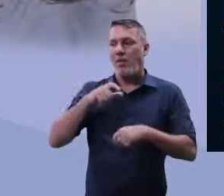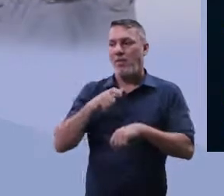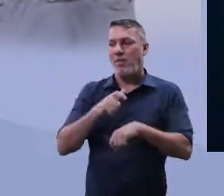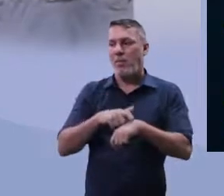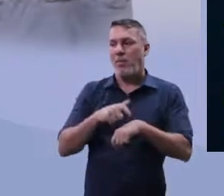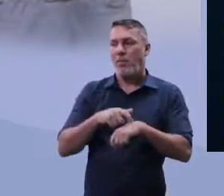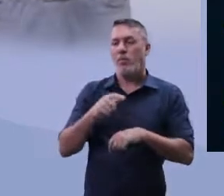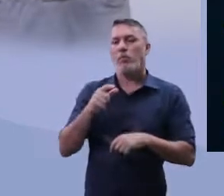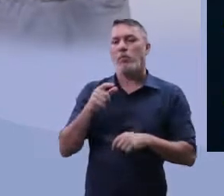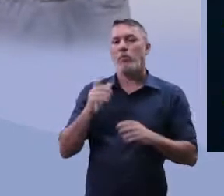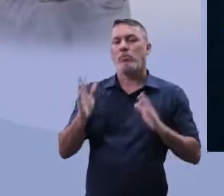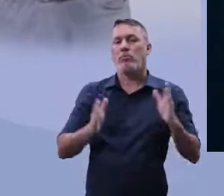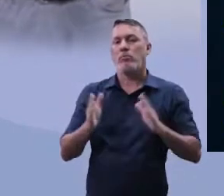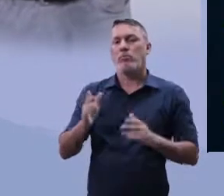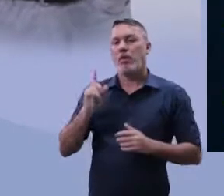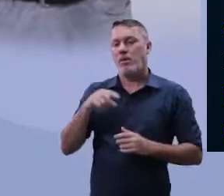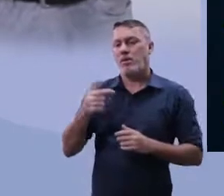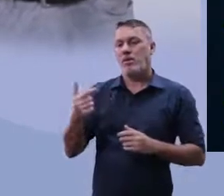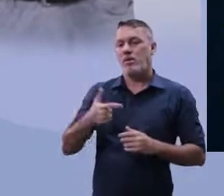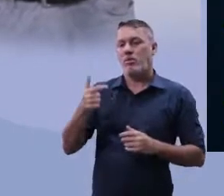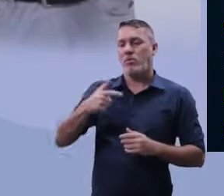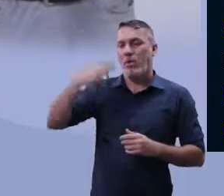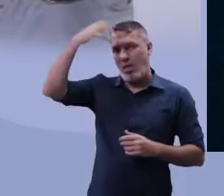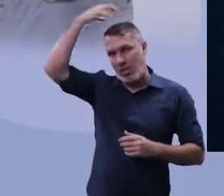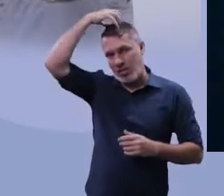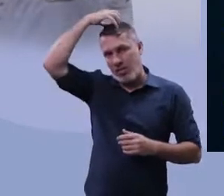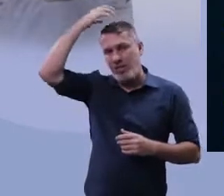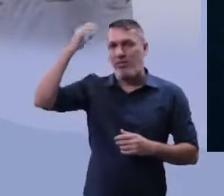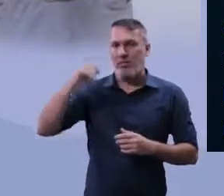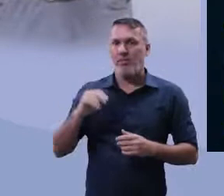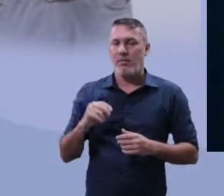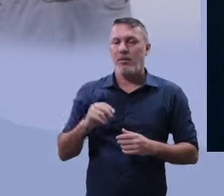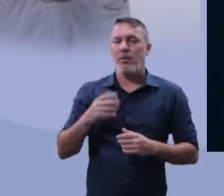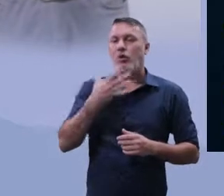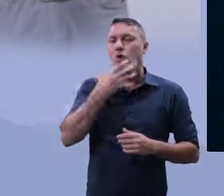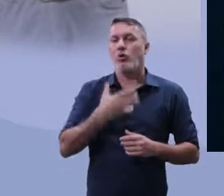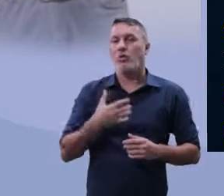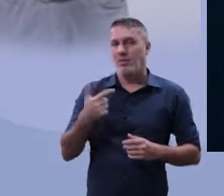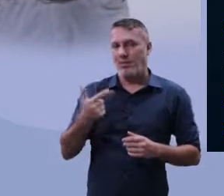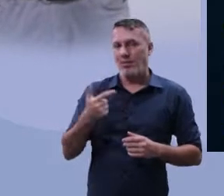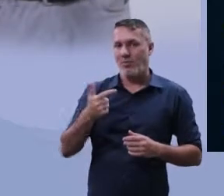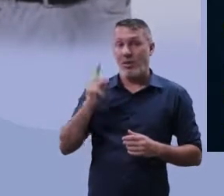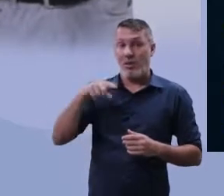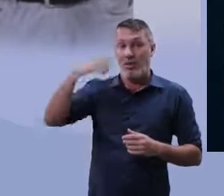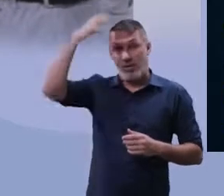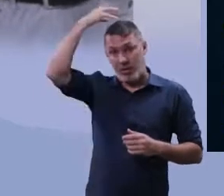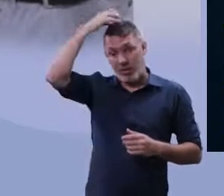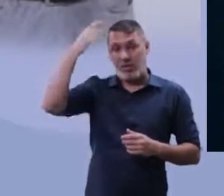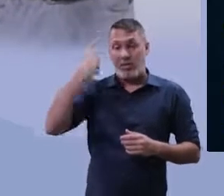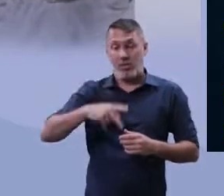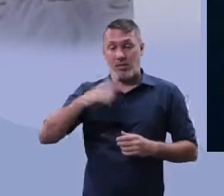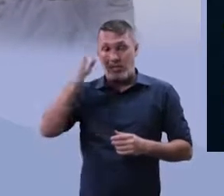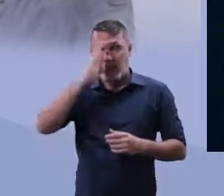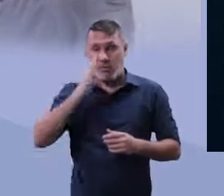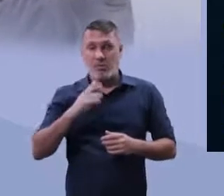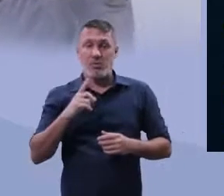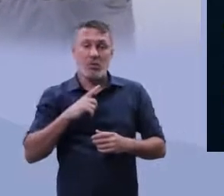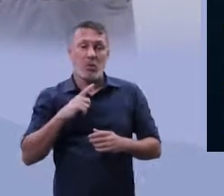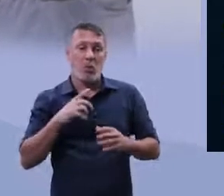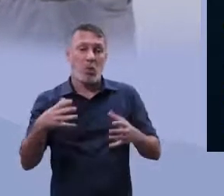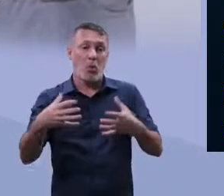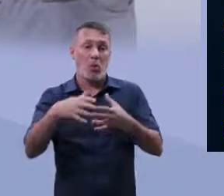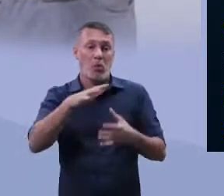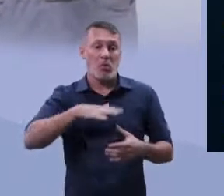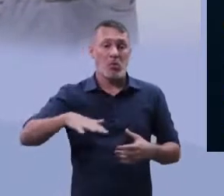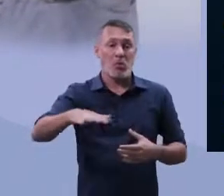ainda, à época, né, do Segundo Império, aí foi a hora que Dom Pedro II, né, ouvindo